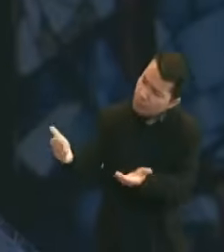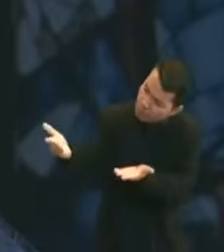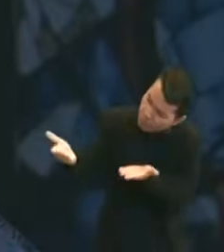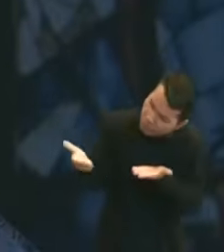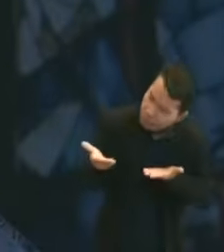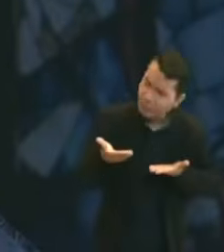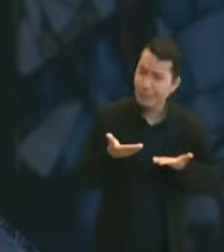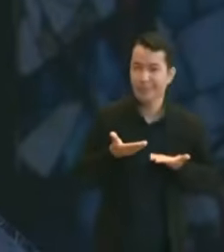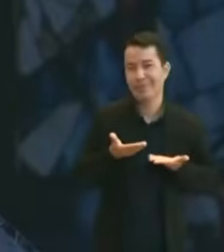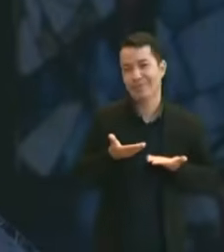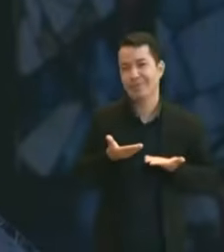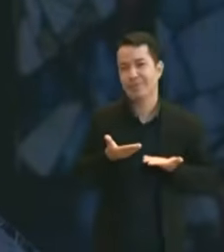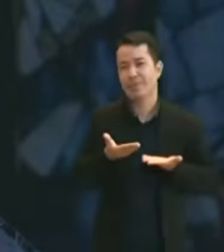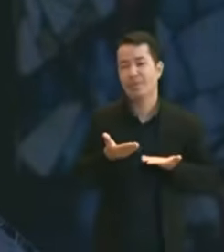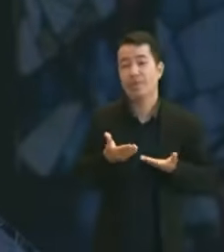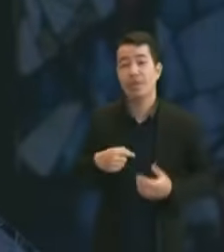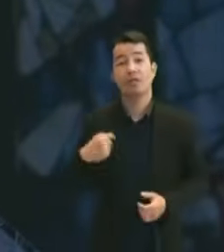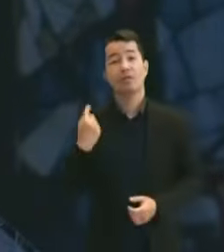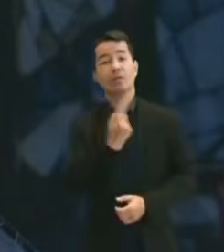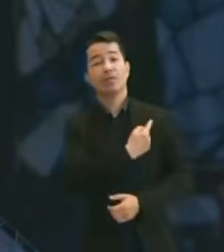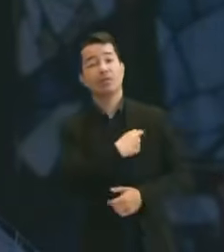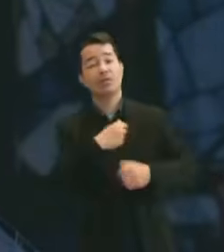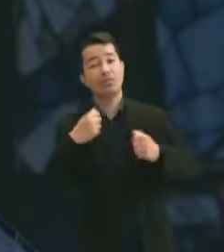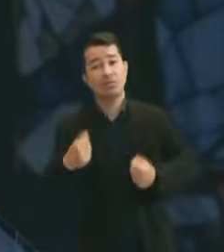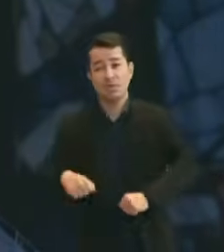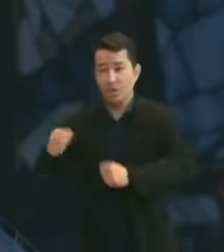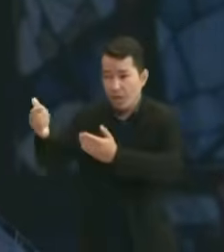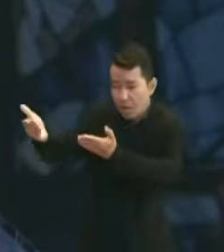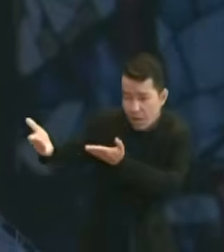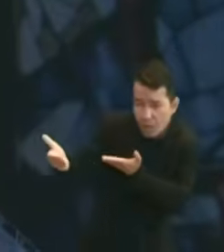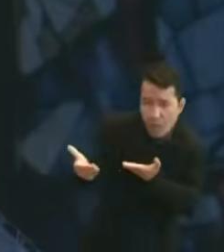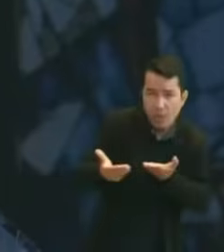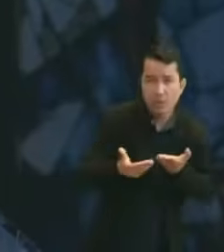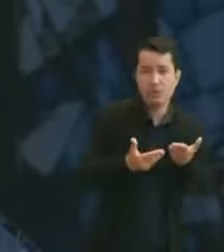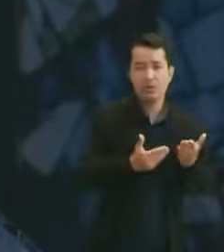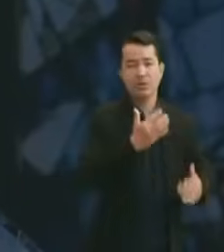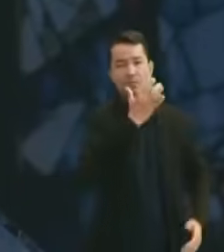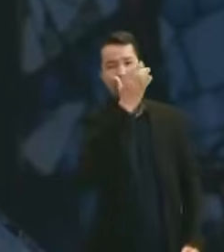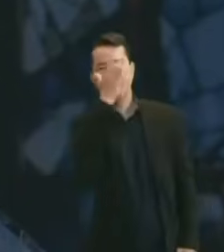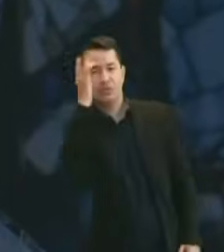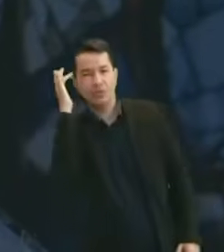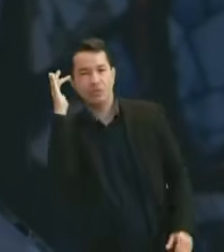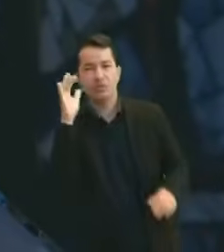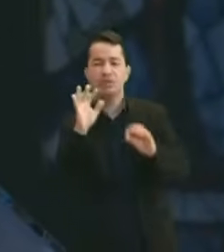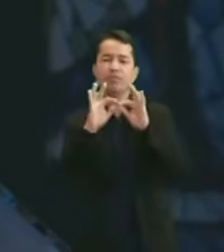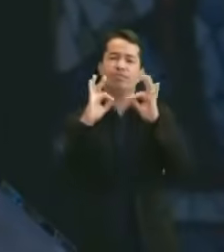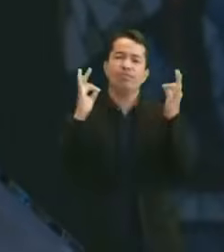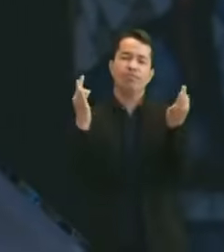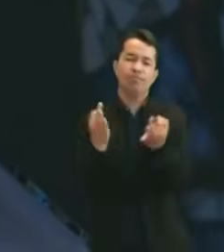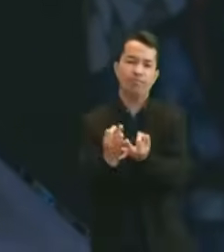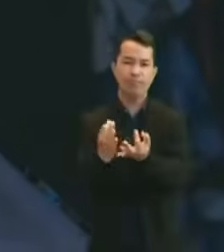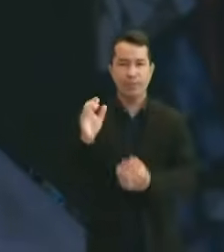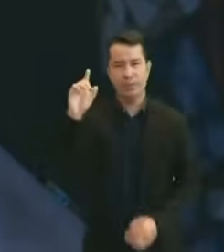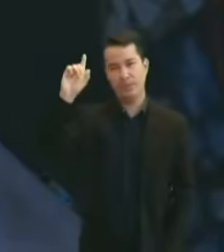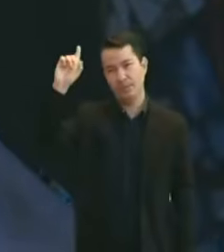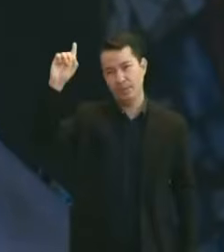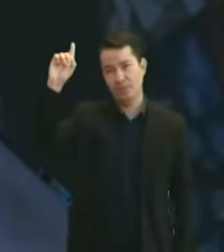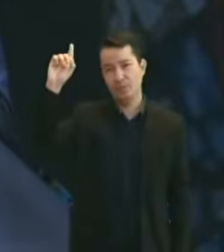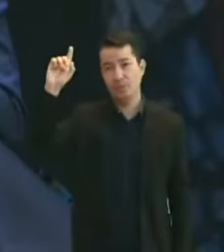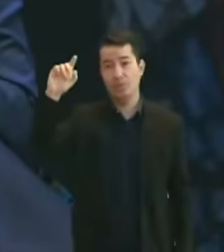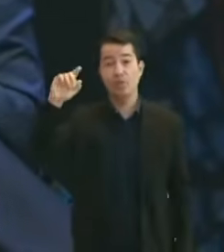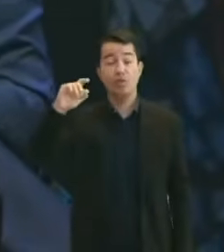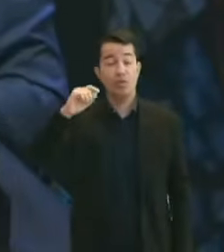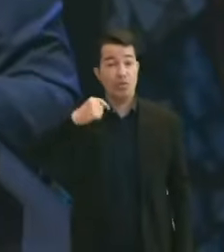2 do acolher pessoas na família de Deus. Eu tenho certeza que todos nós aqui já tivemos a experiência